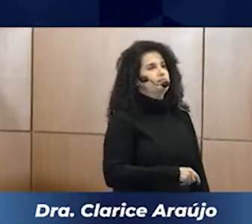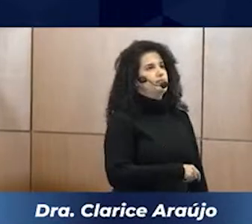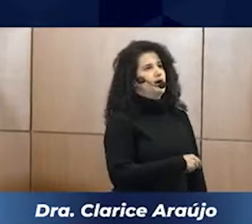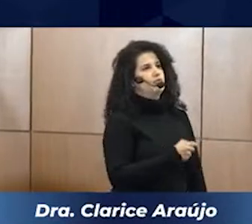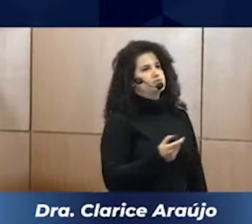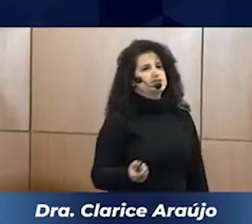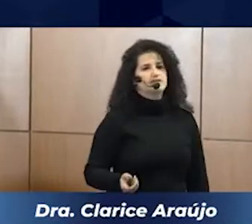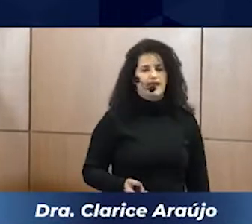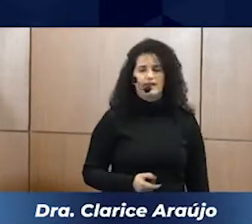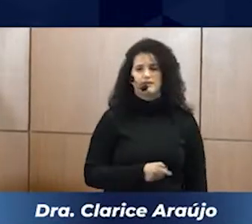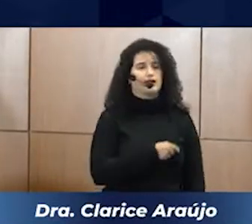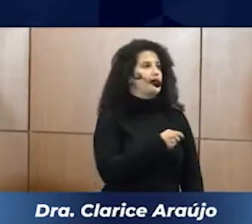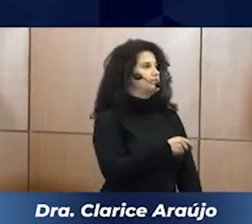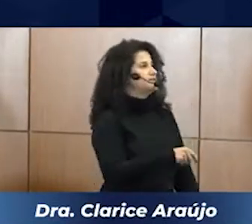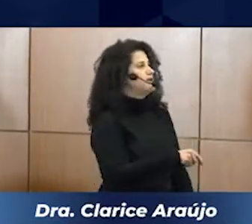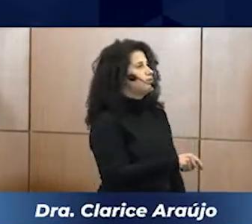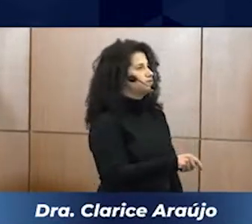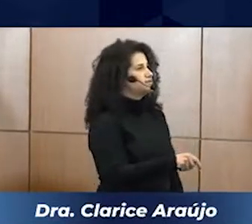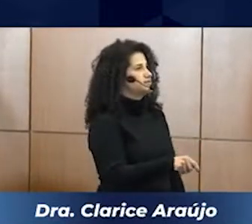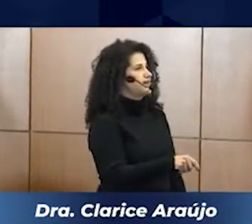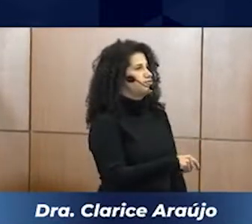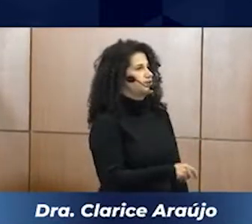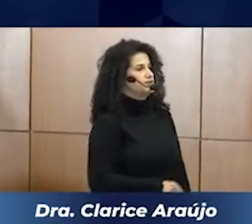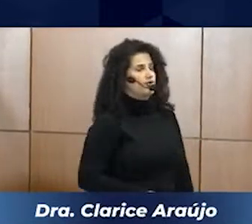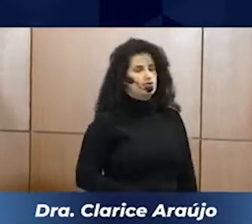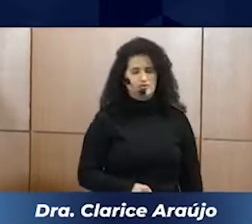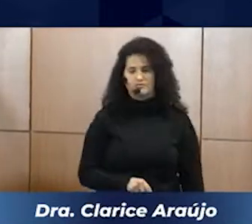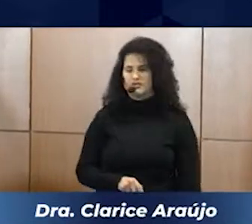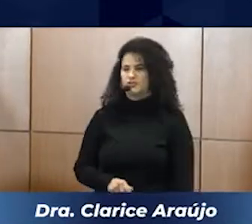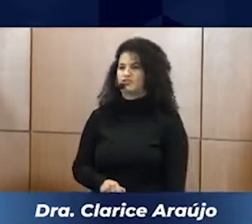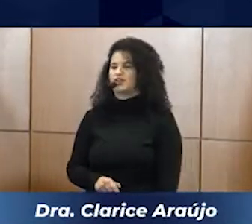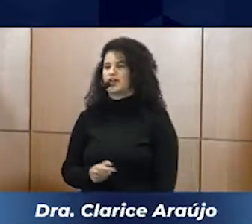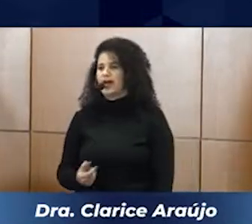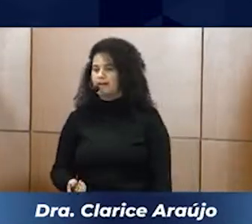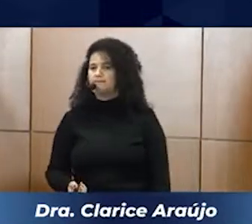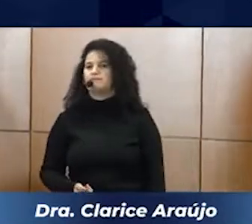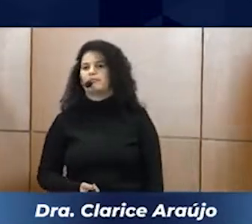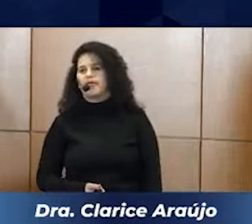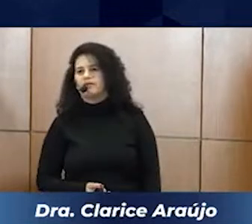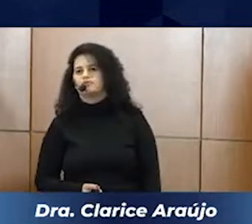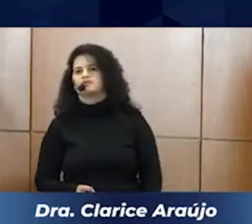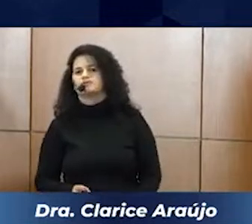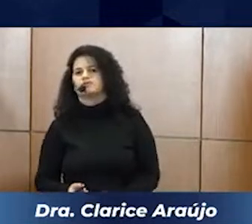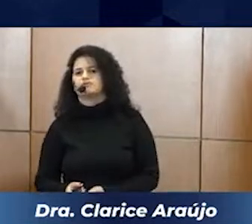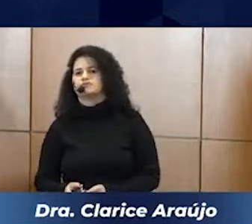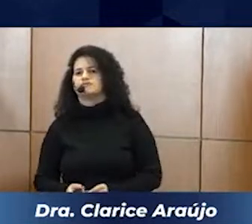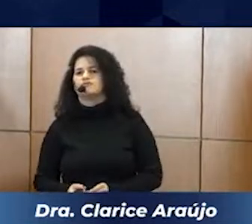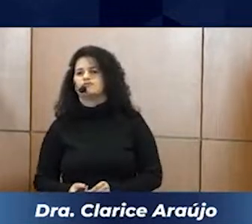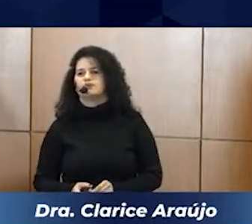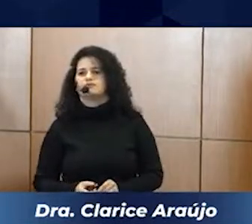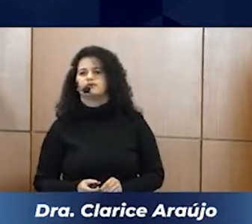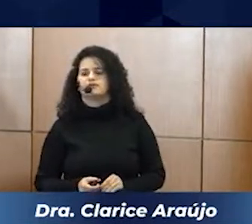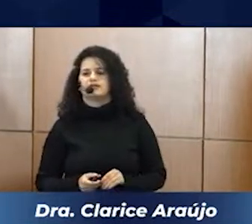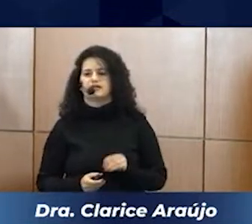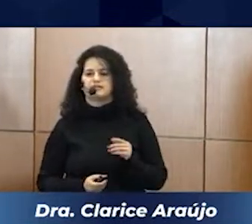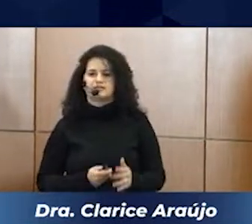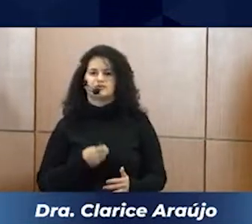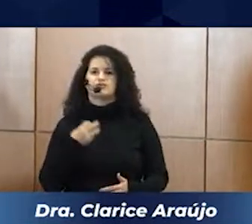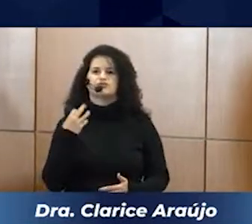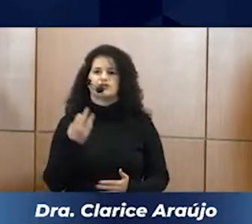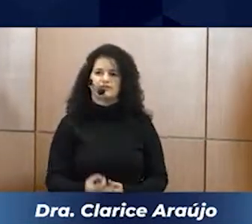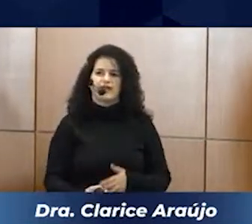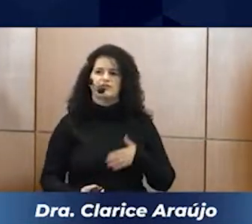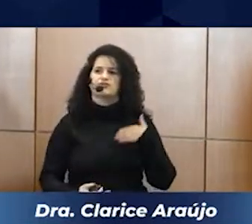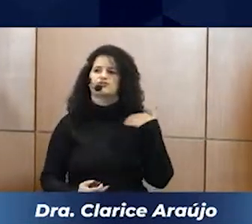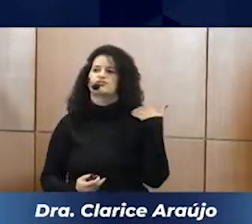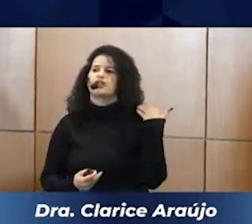alguns critérios, né, claro que tem alguns critérios diagnósticos para a gente chegar, né, no transtorno do desenvolvimento da coordenação, a